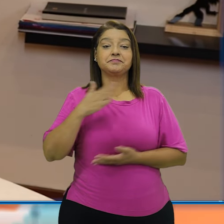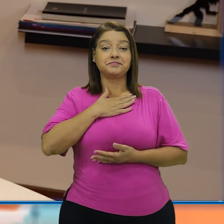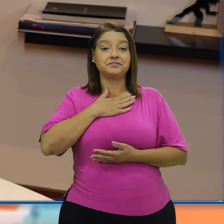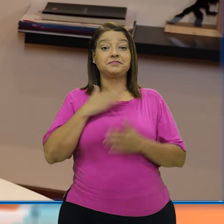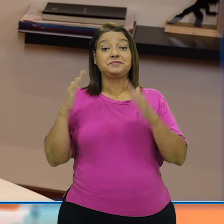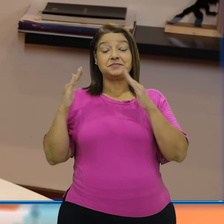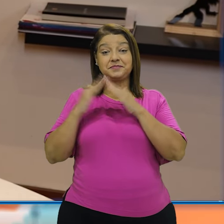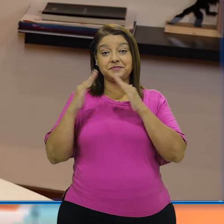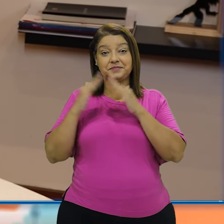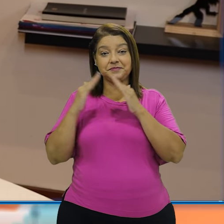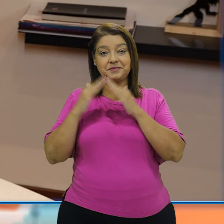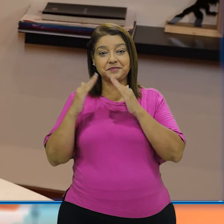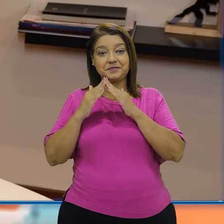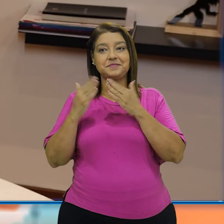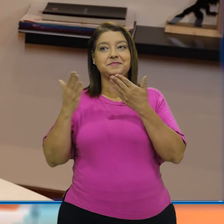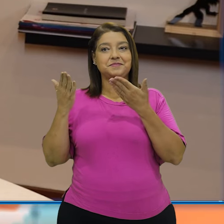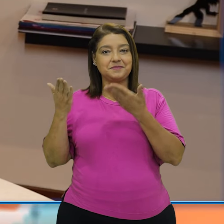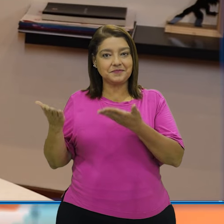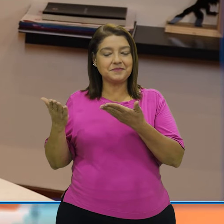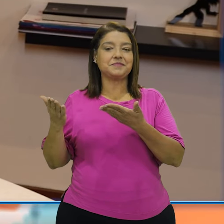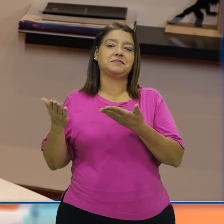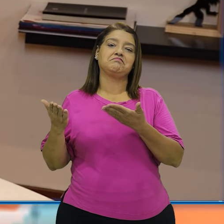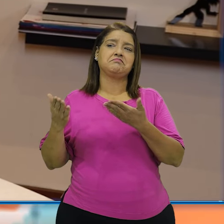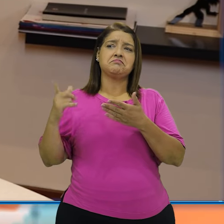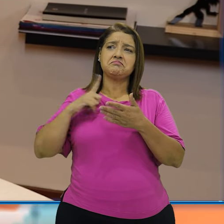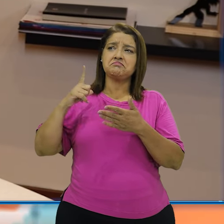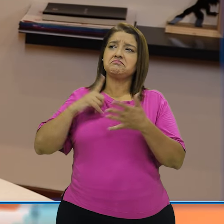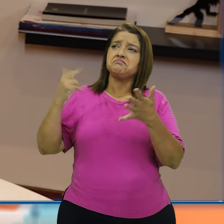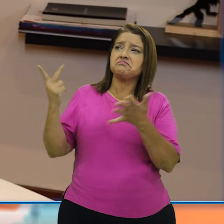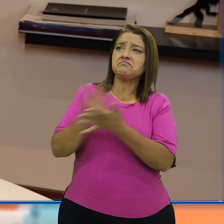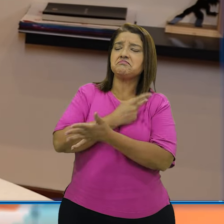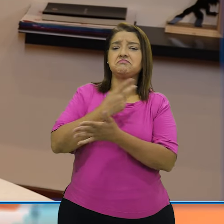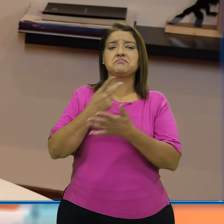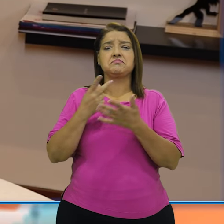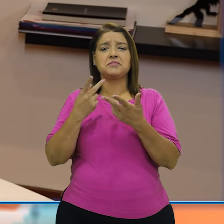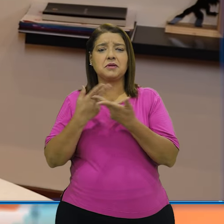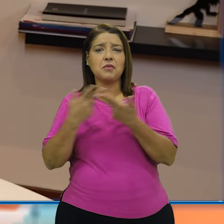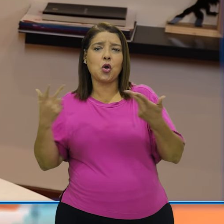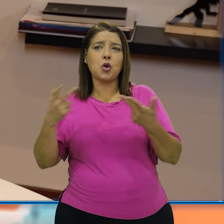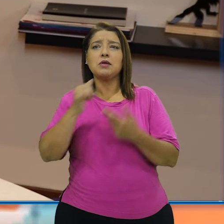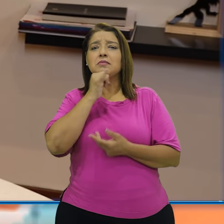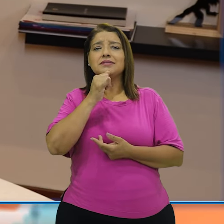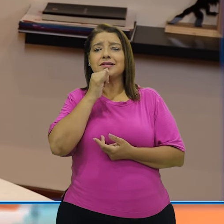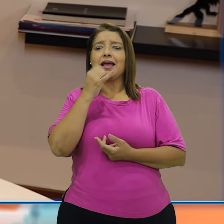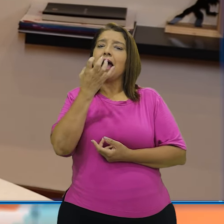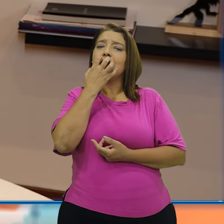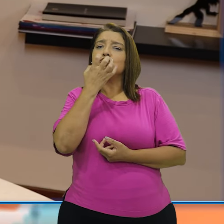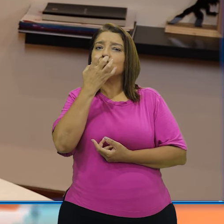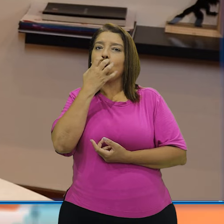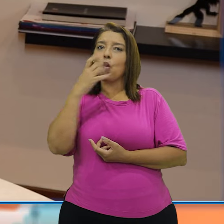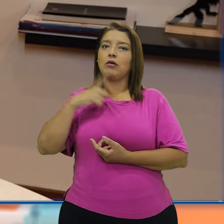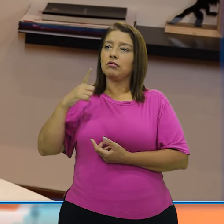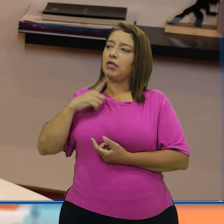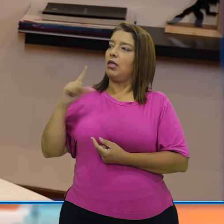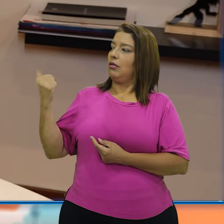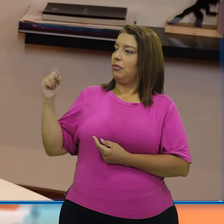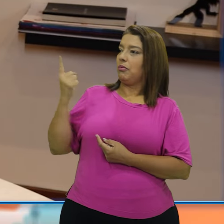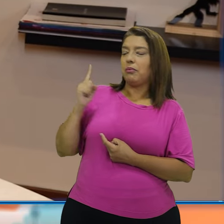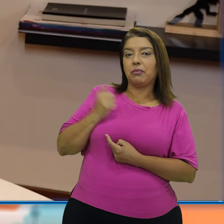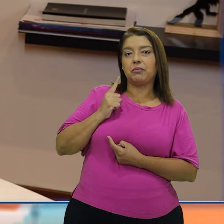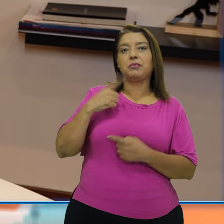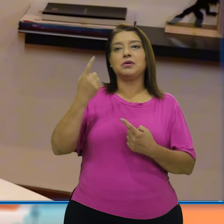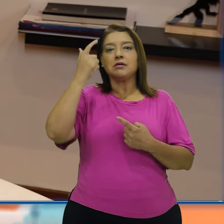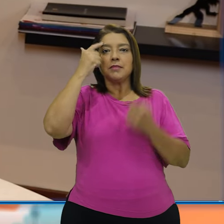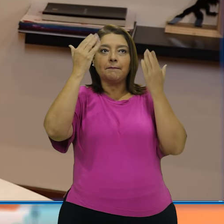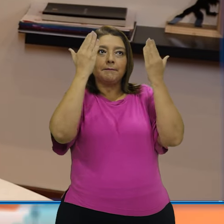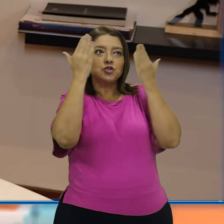ou quando entramos em contato com estímulos estressores, sejam eles reais, como por exemplo ser perseguido por um cachorro na rua, ou psicológicos,